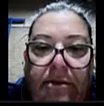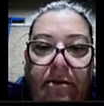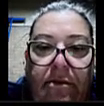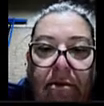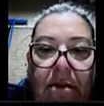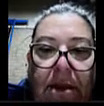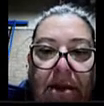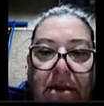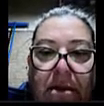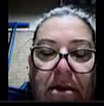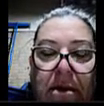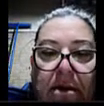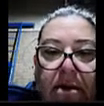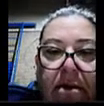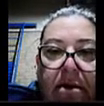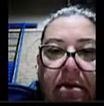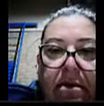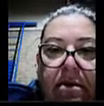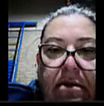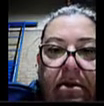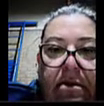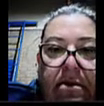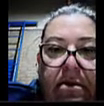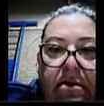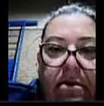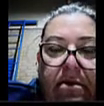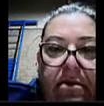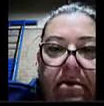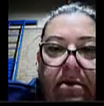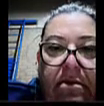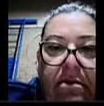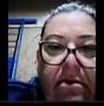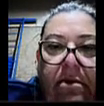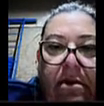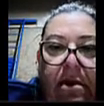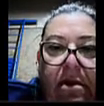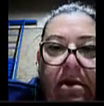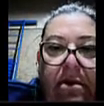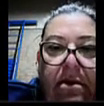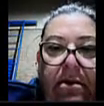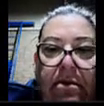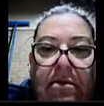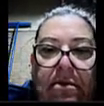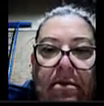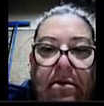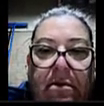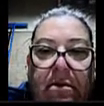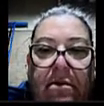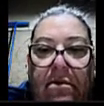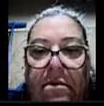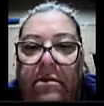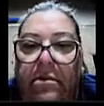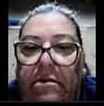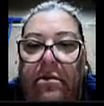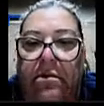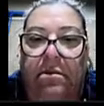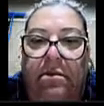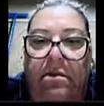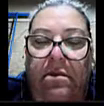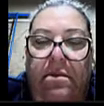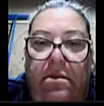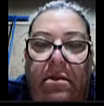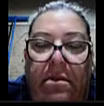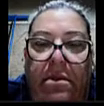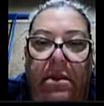O tenho dislexia é uma menina que descobre que tem dislexia e quando ela descobre que ela tem dislexia, ela começa a entender o porquê das